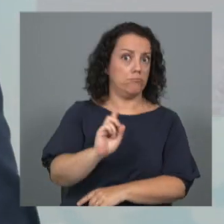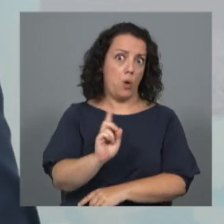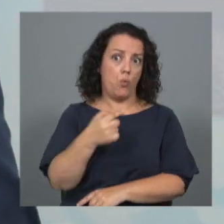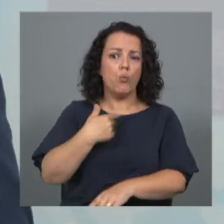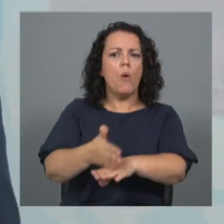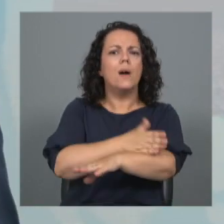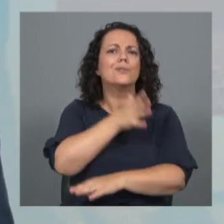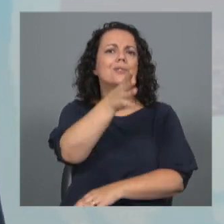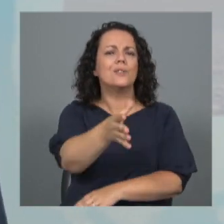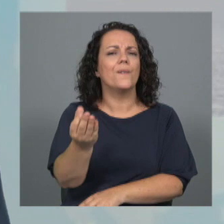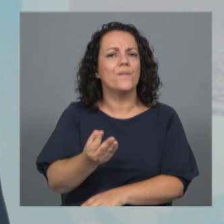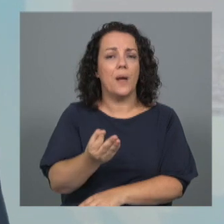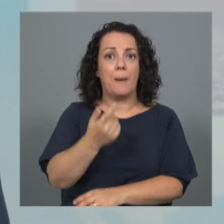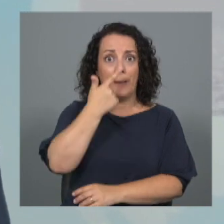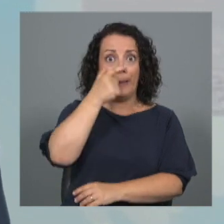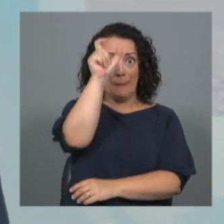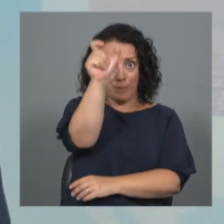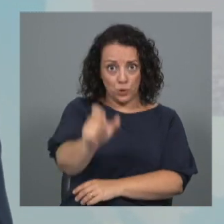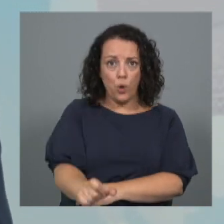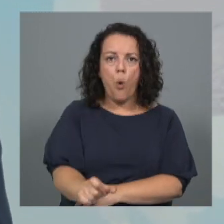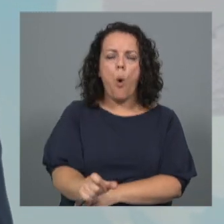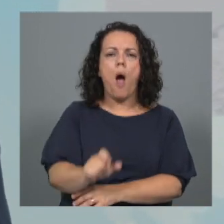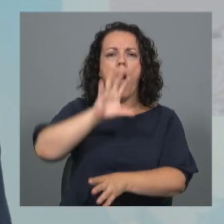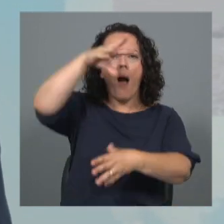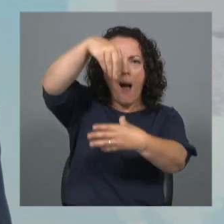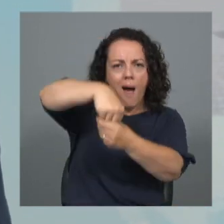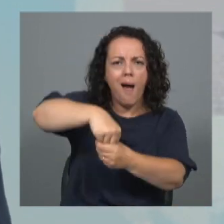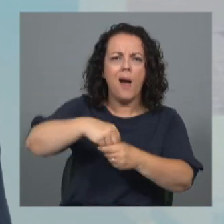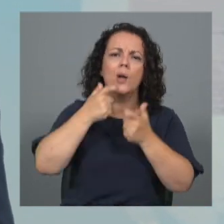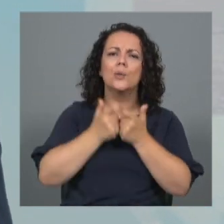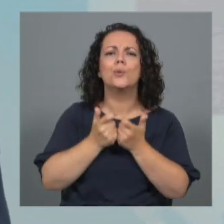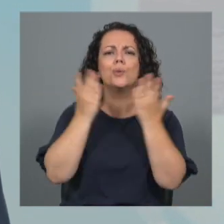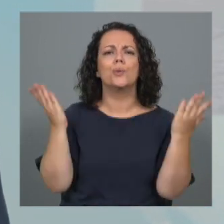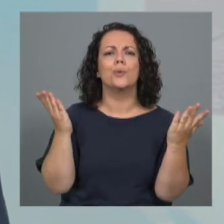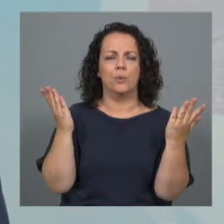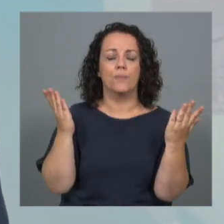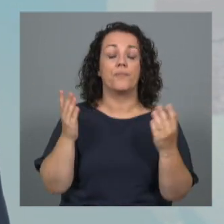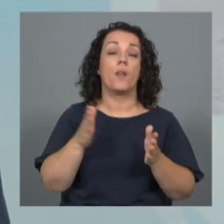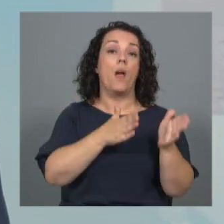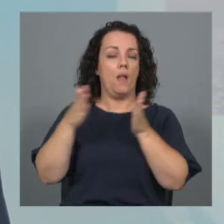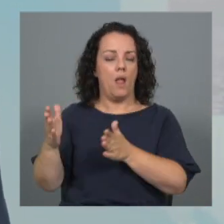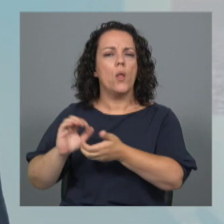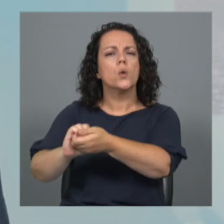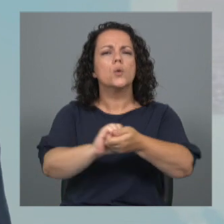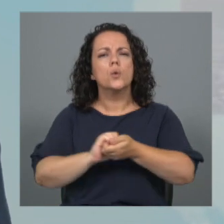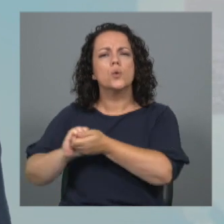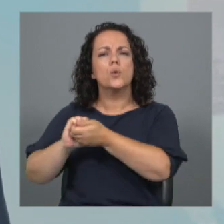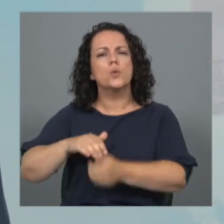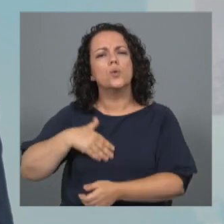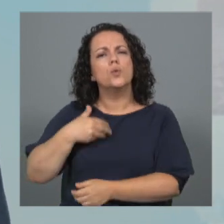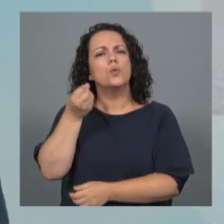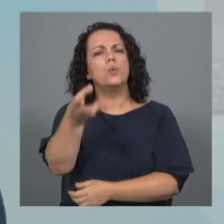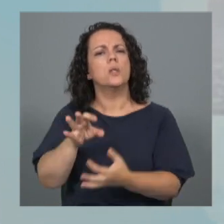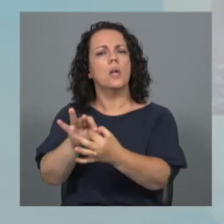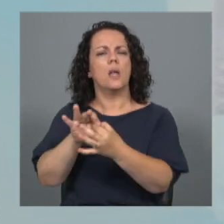pouco, a pessoa é um todo. E há claramente aqui uma dimensão de solidariedade que é fundamental e a relação de